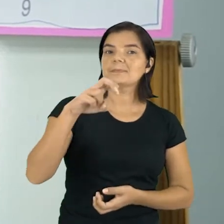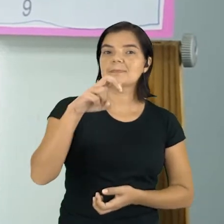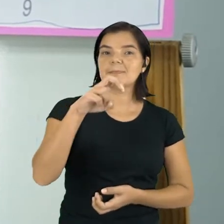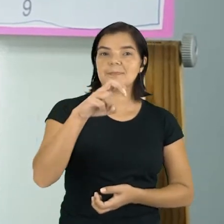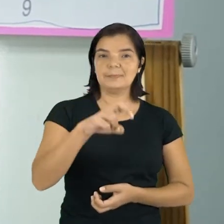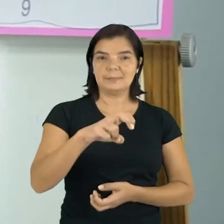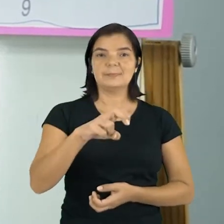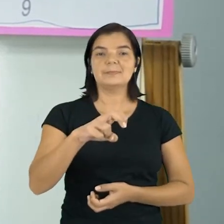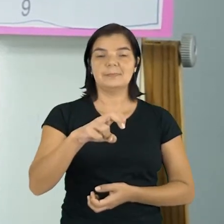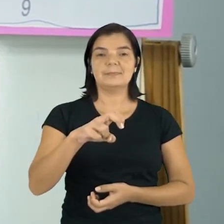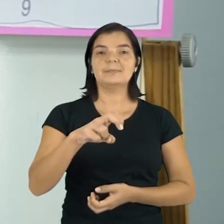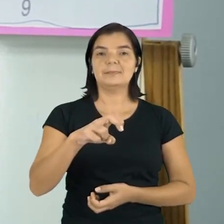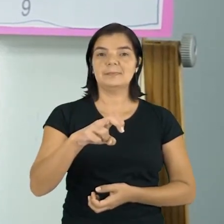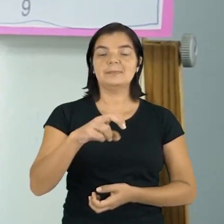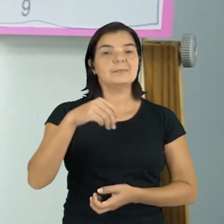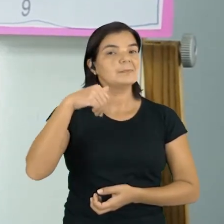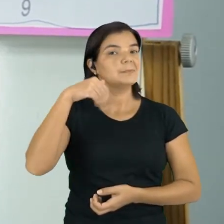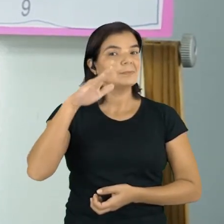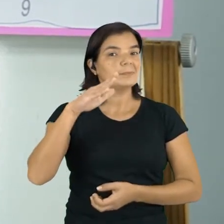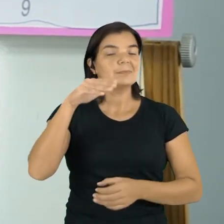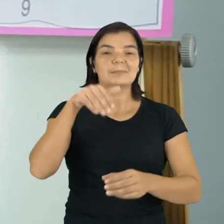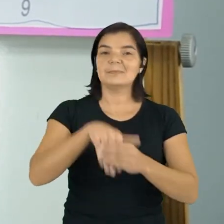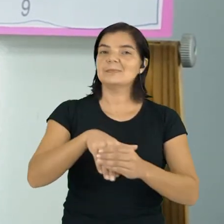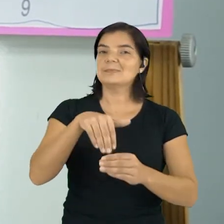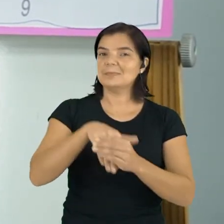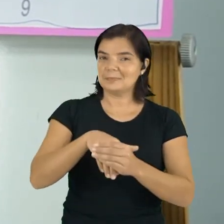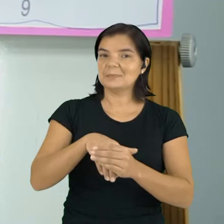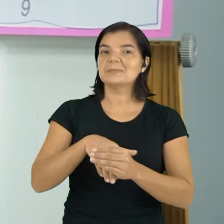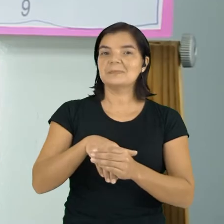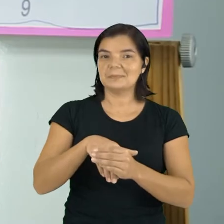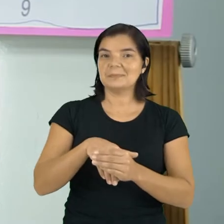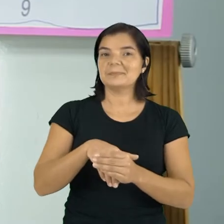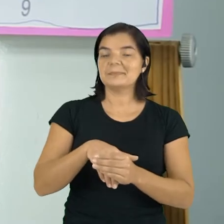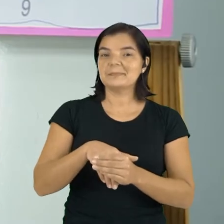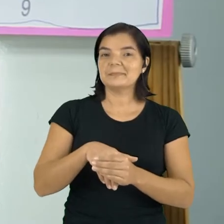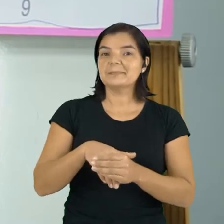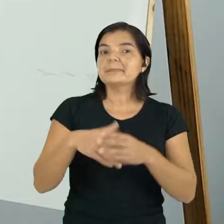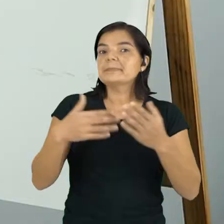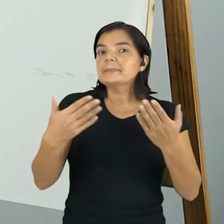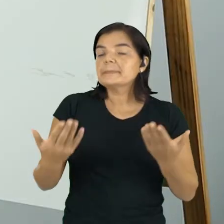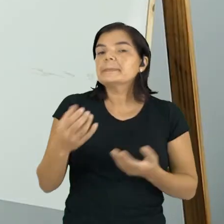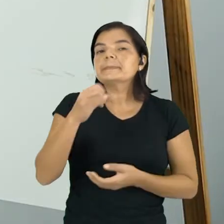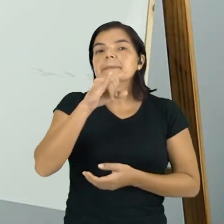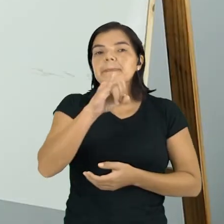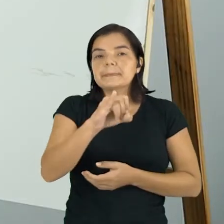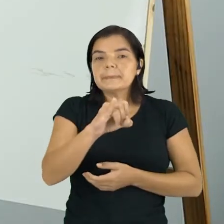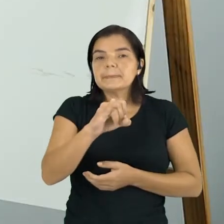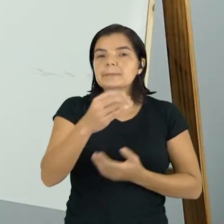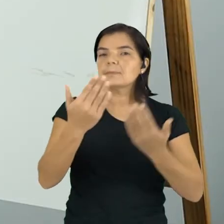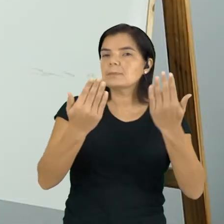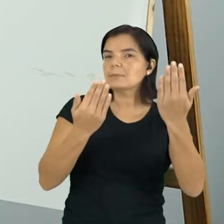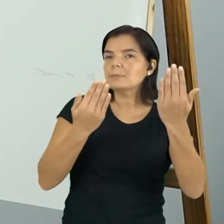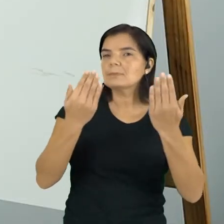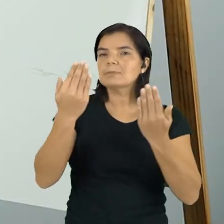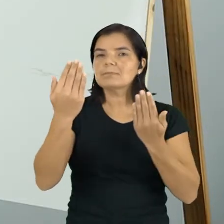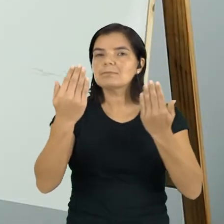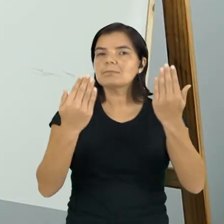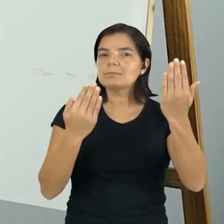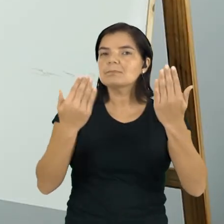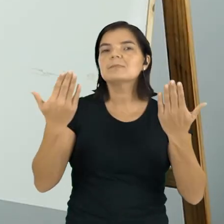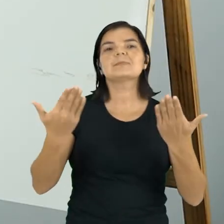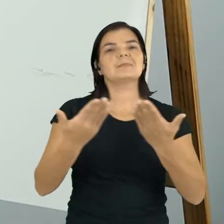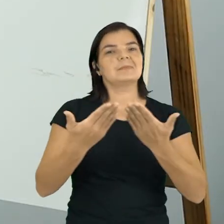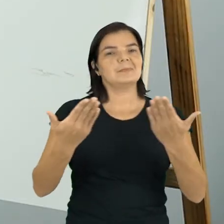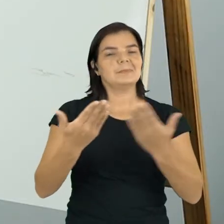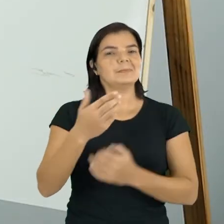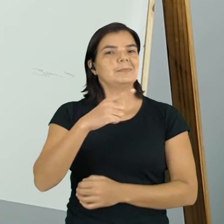carrinho, ele foi o mais votado, né? E se a gente fizer uma comparação